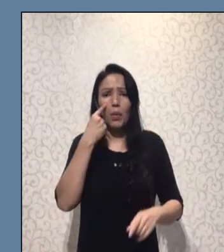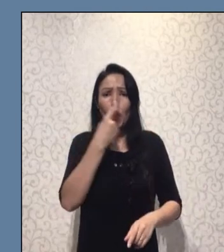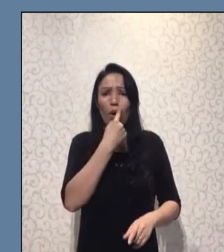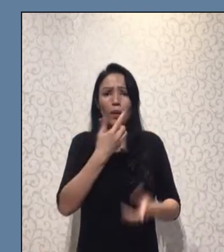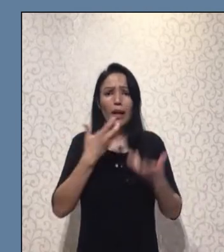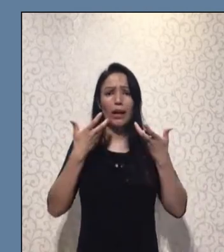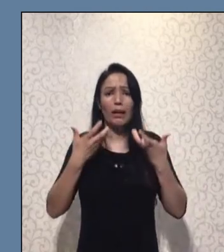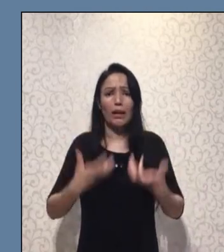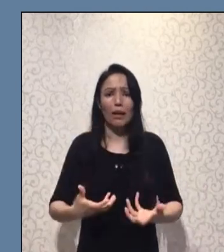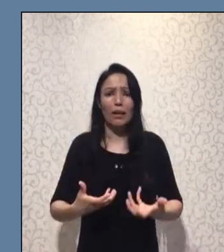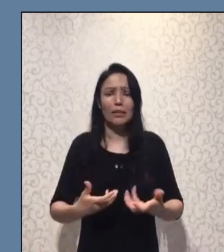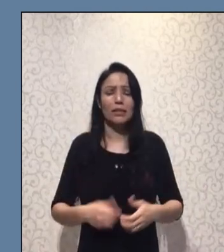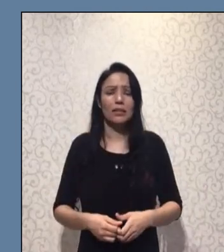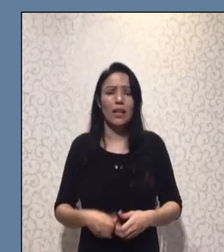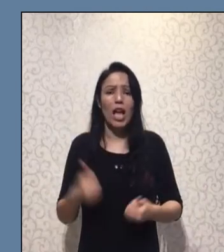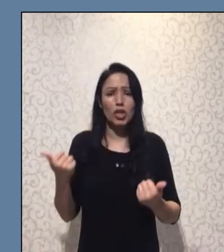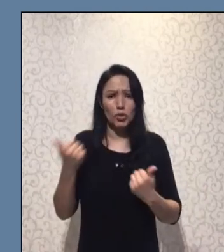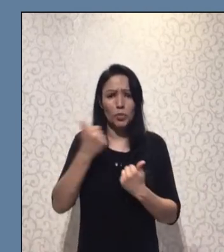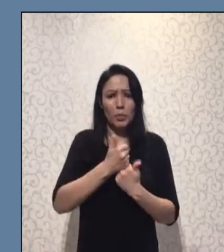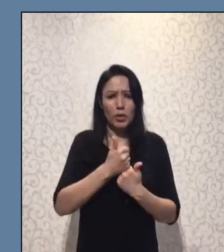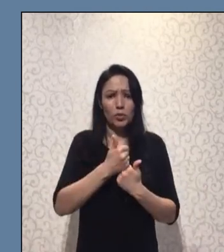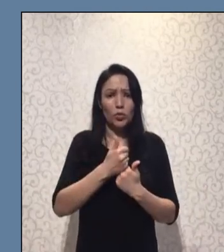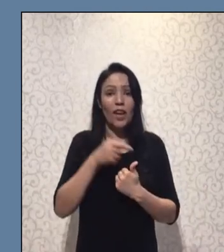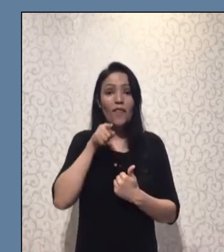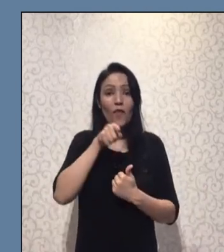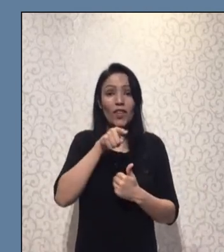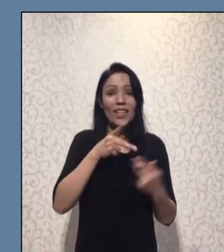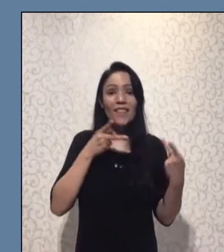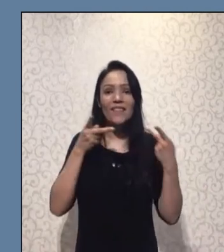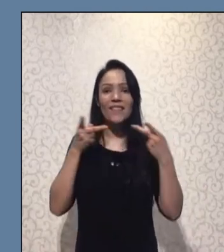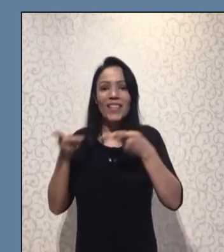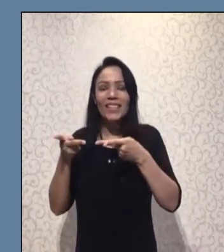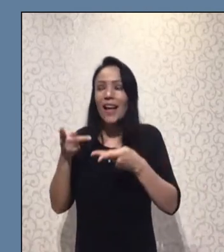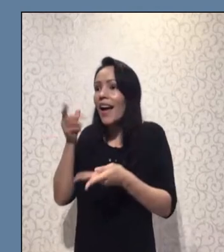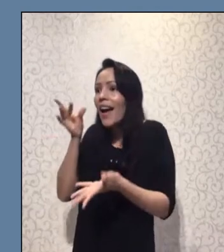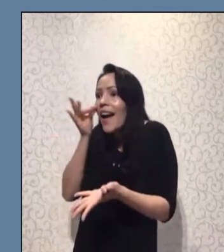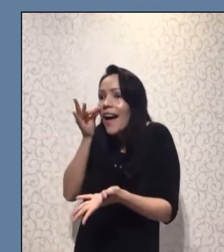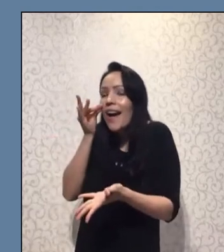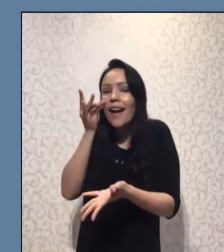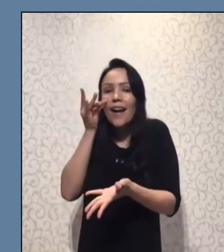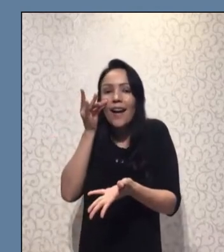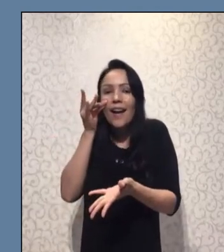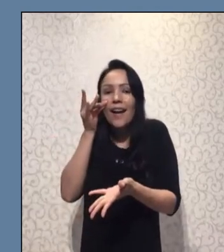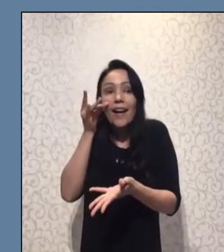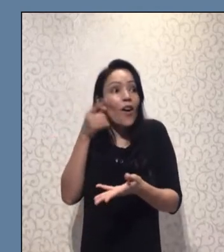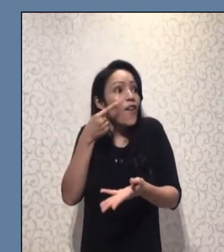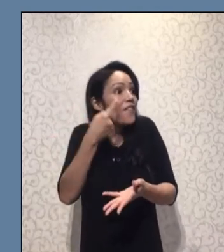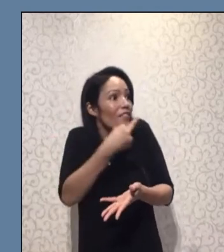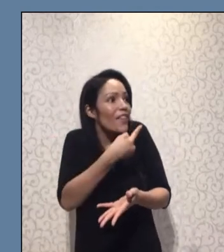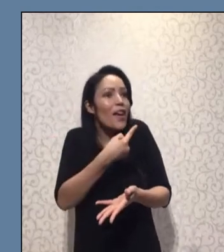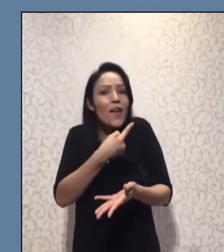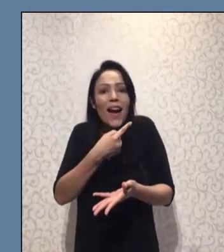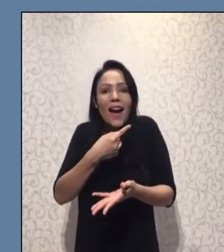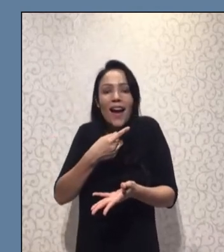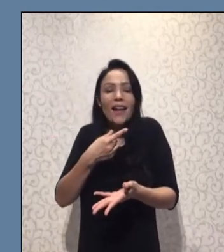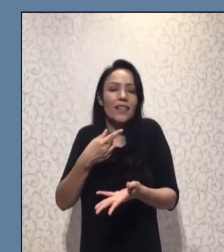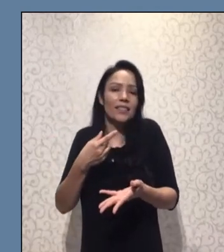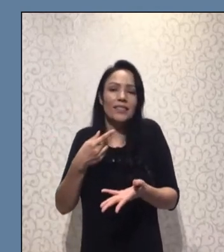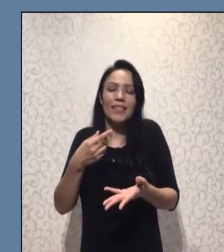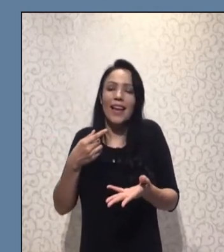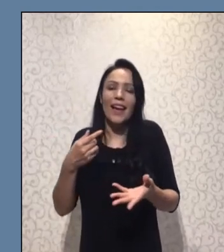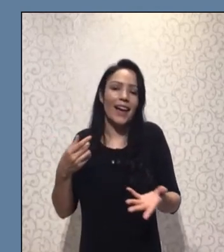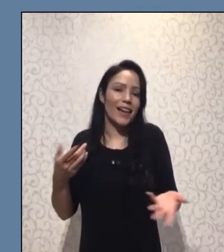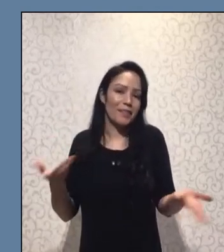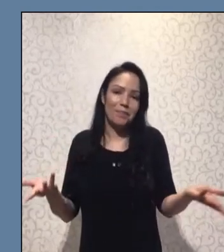você estar no espaço e compartilhar isso com alguém que está do lado. Então, você falou da experiência, né,